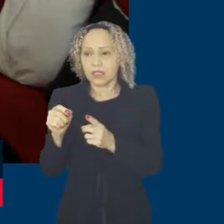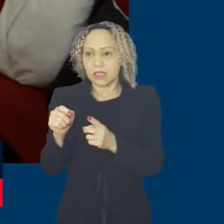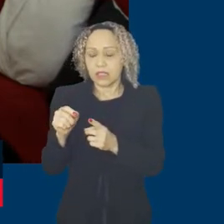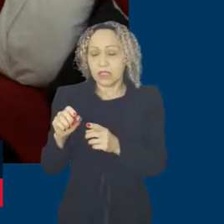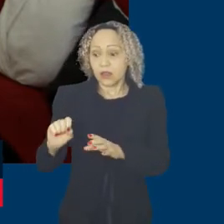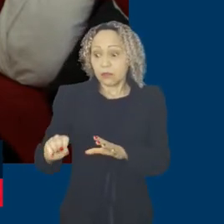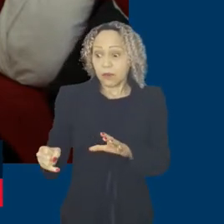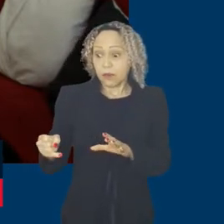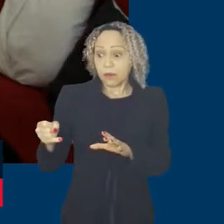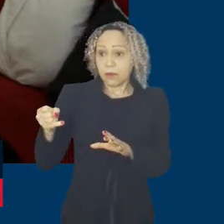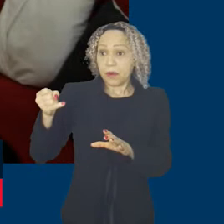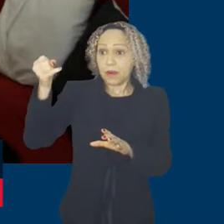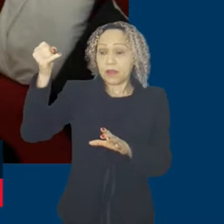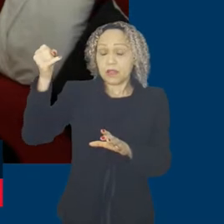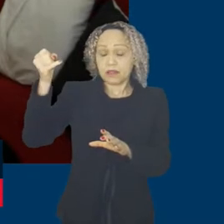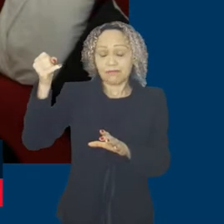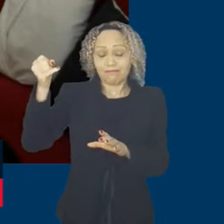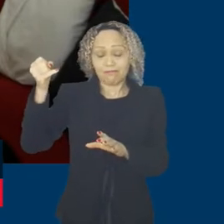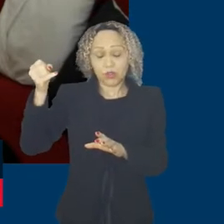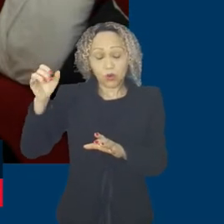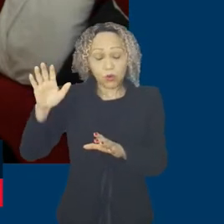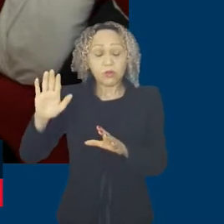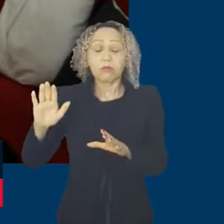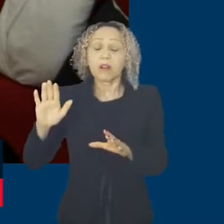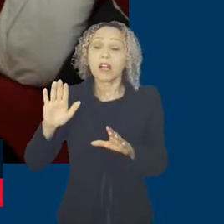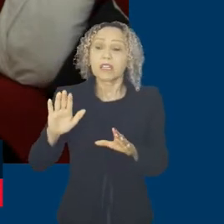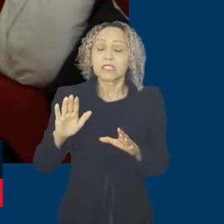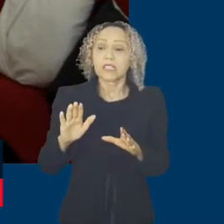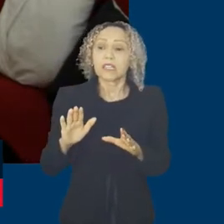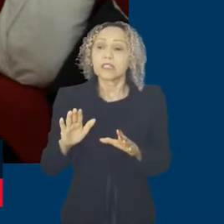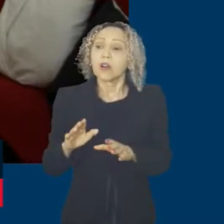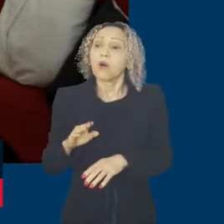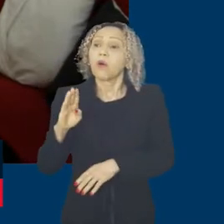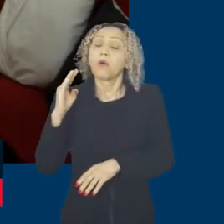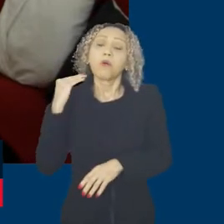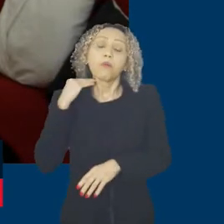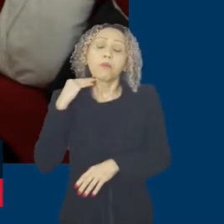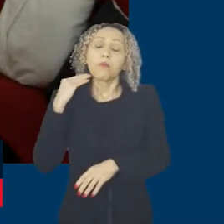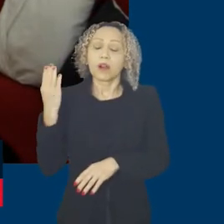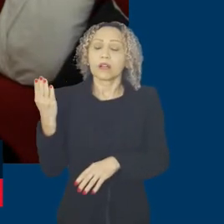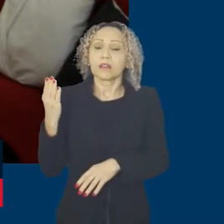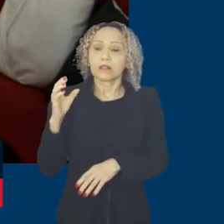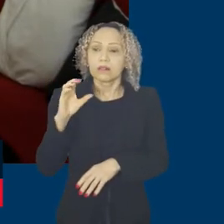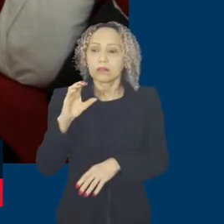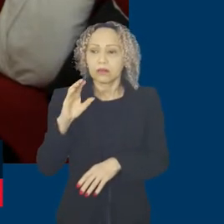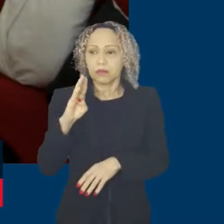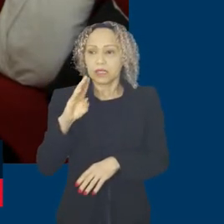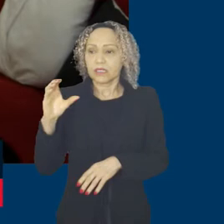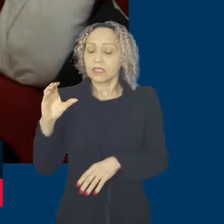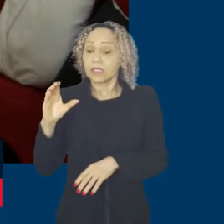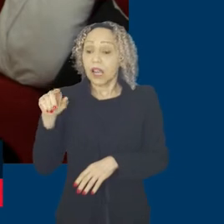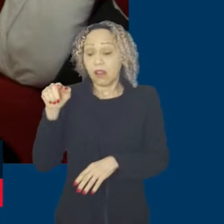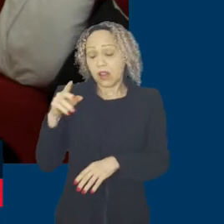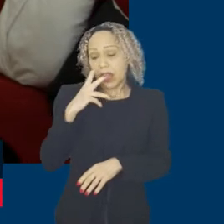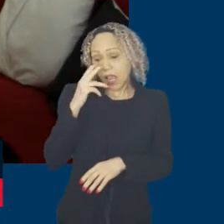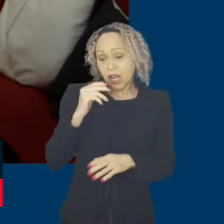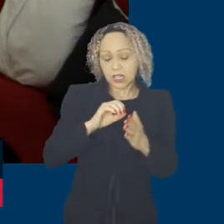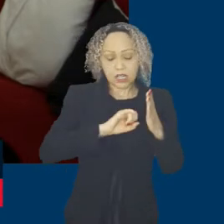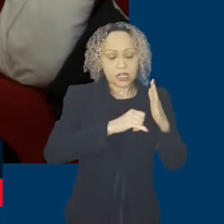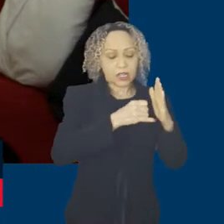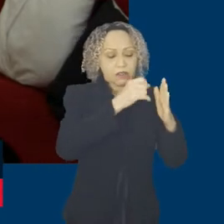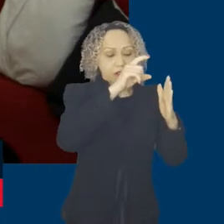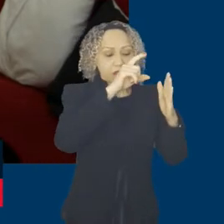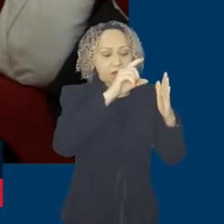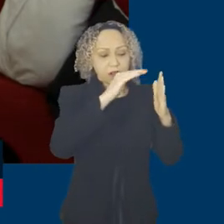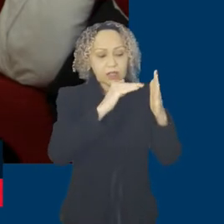alta e de baixa inflação. Então o Banco Central considera a possibilidade da inflação cair mais. Isso faz algum